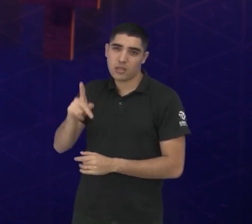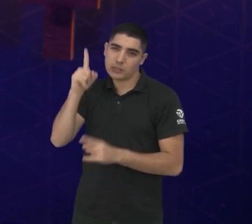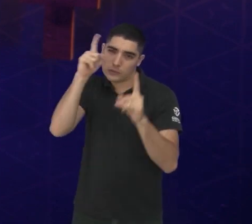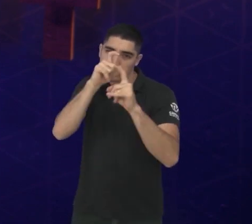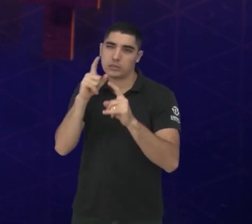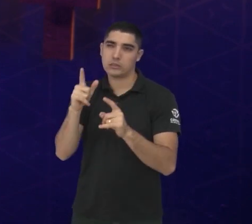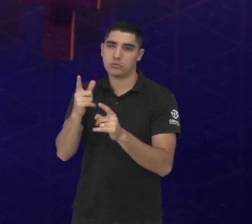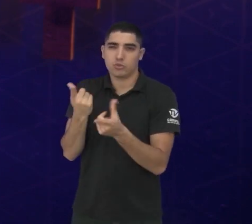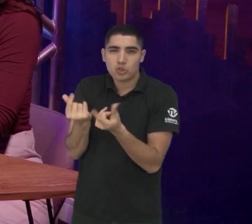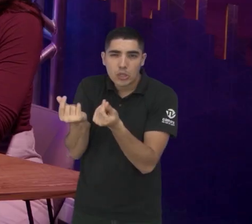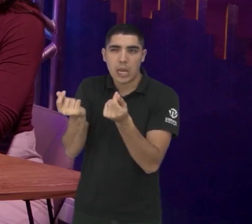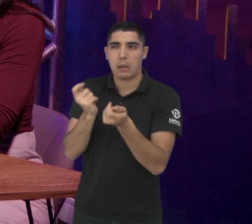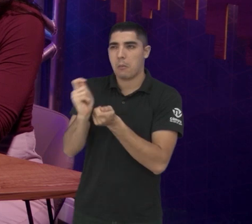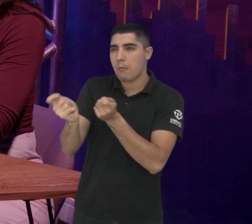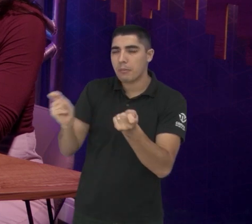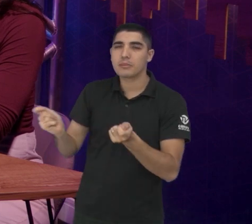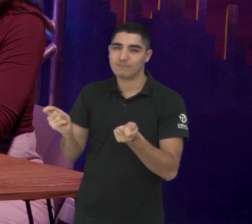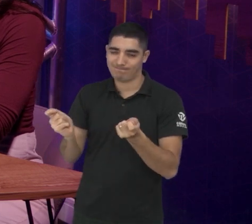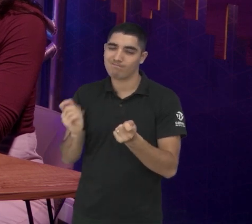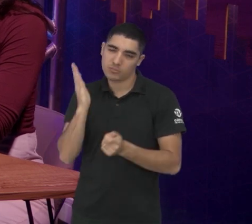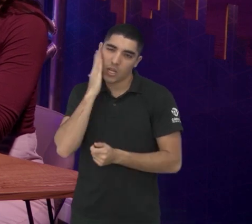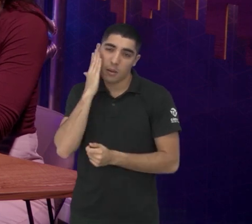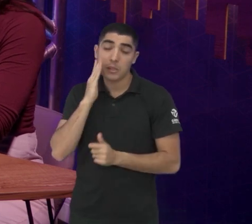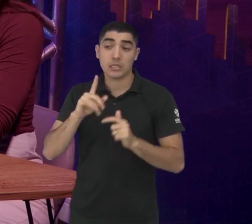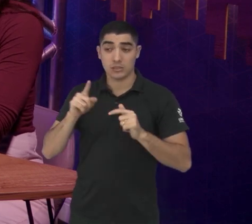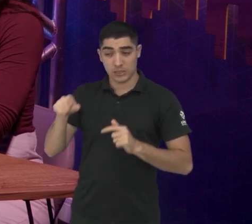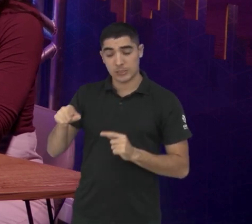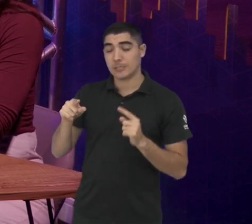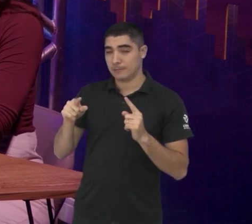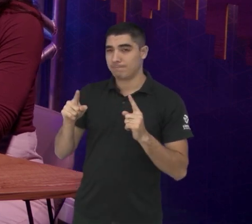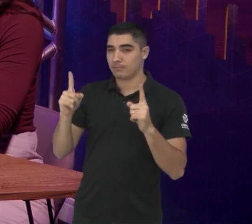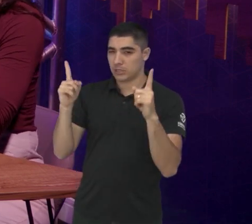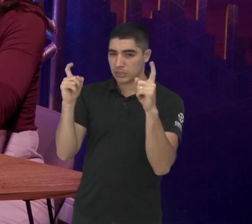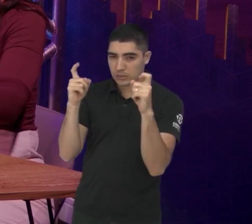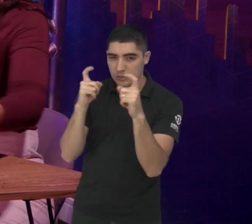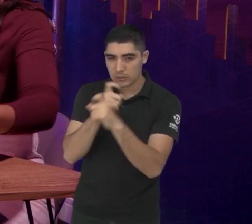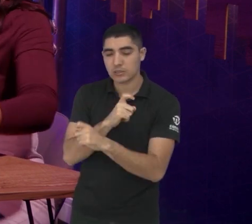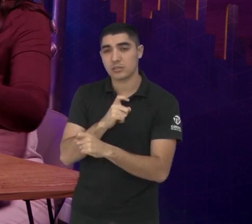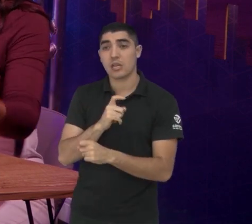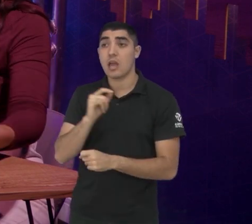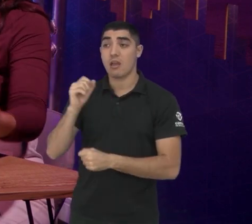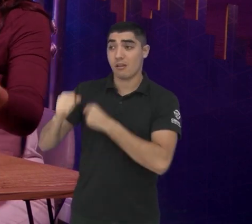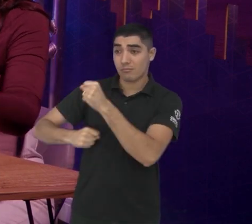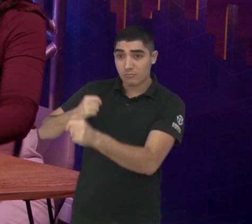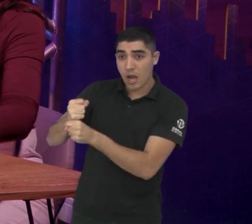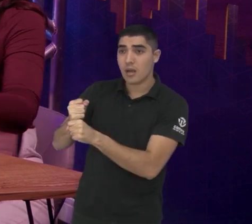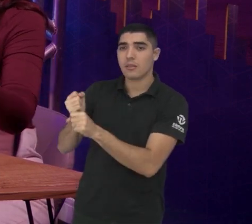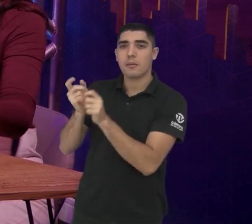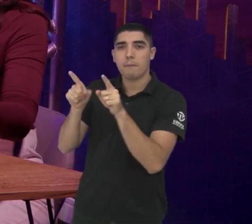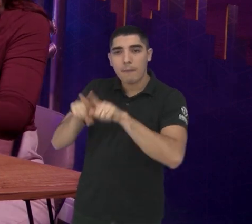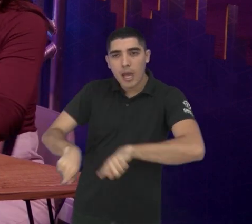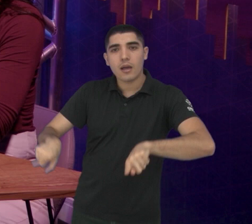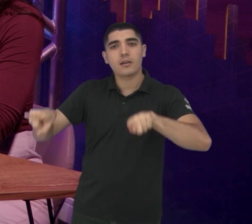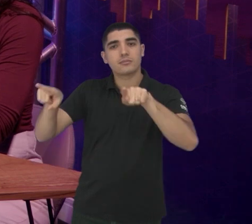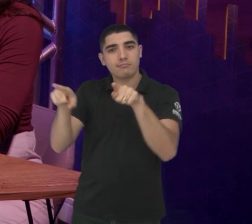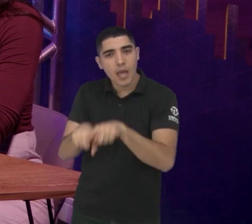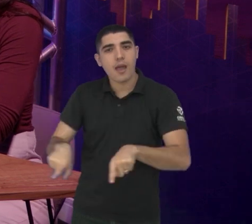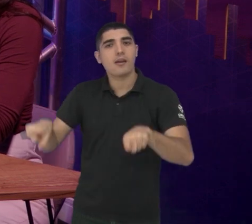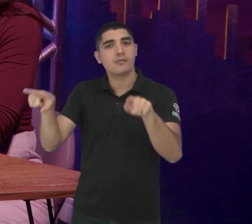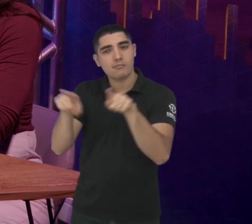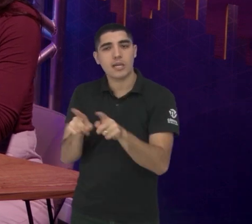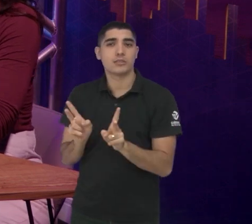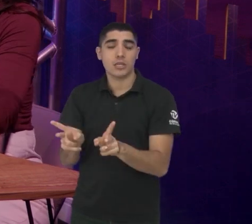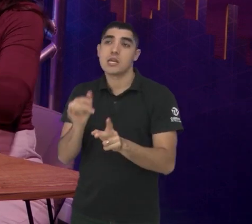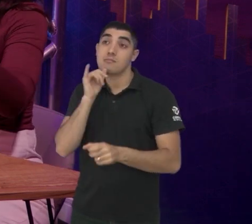vulnerabilidade social também, então é uma situação bastante complicada, né, o mal. Entra ano, sai ano, infelizmente são as